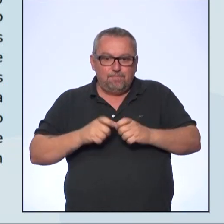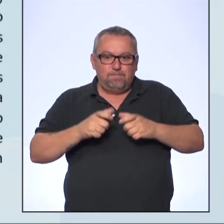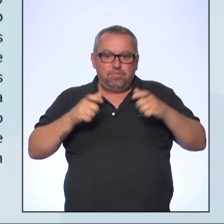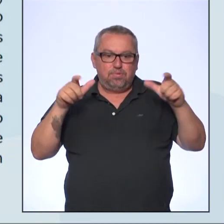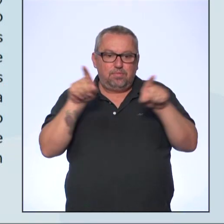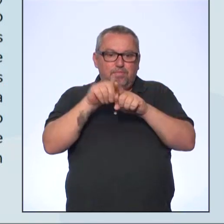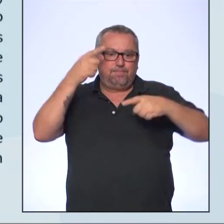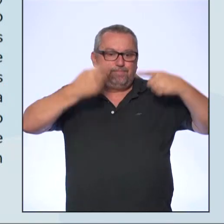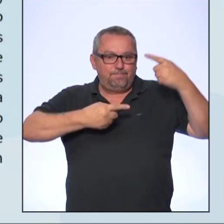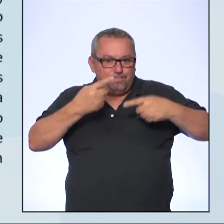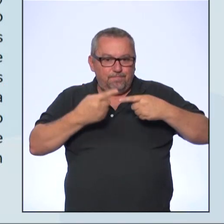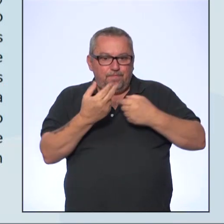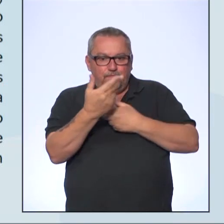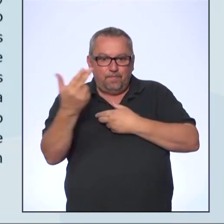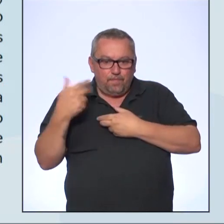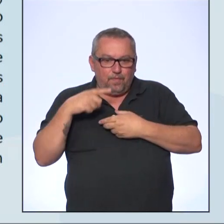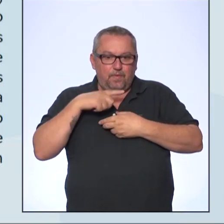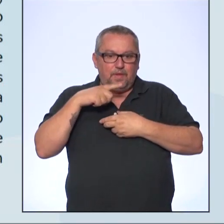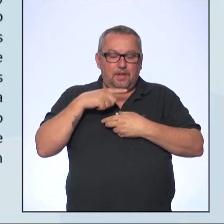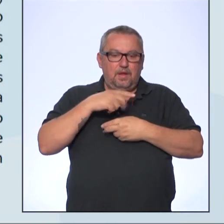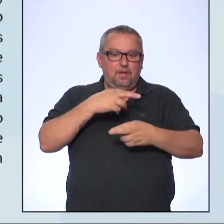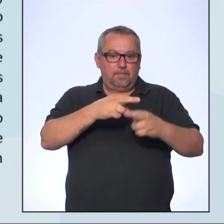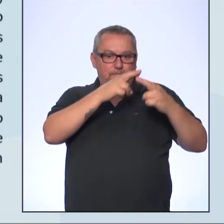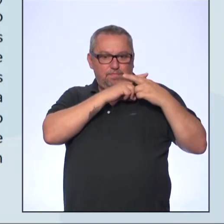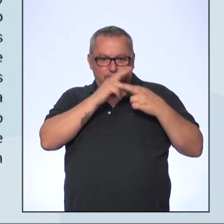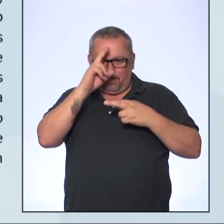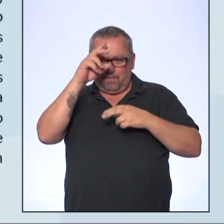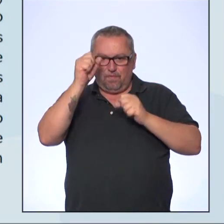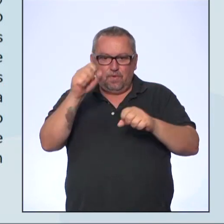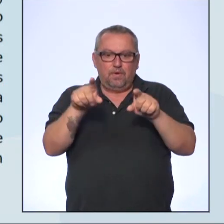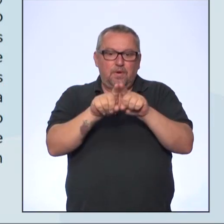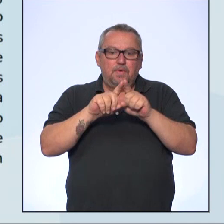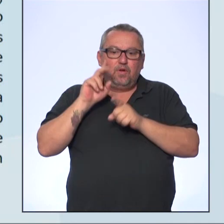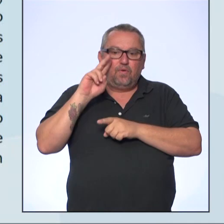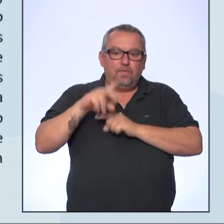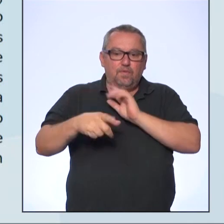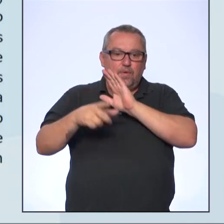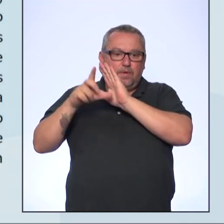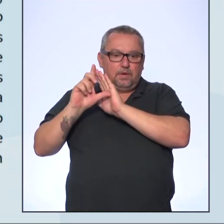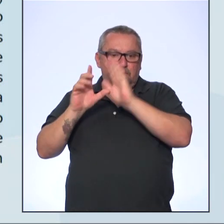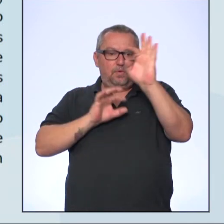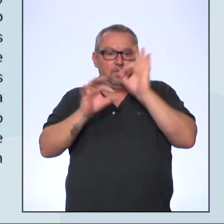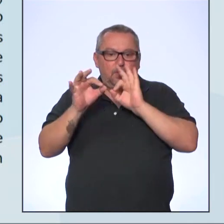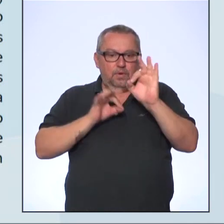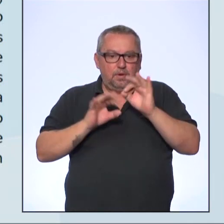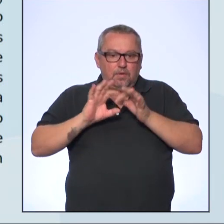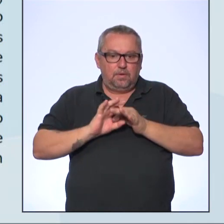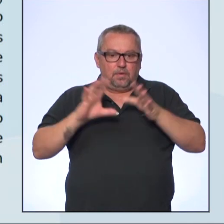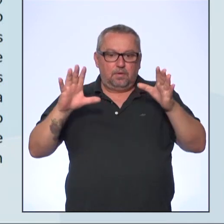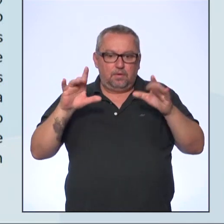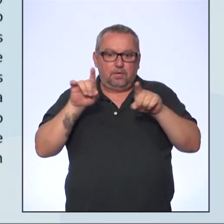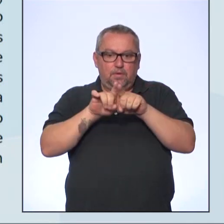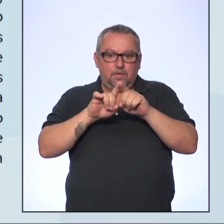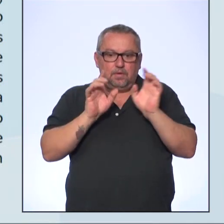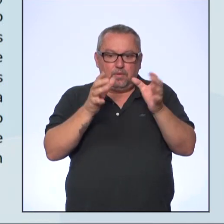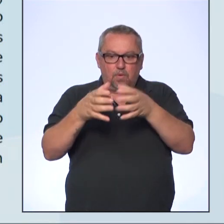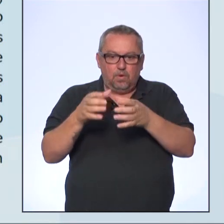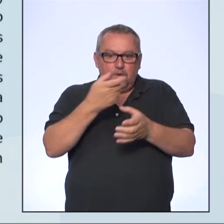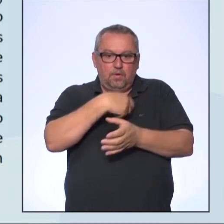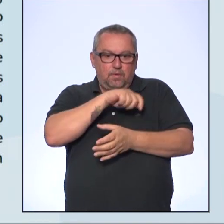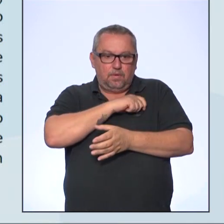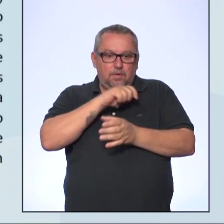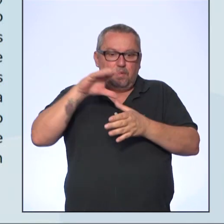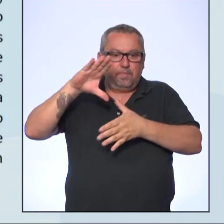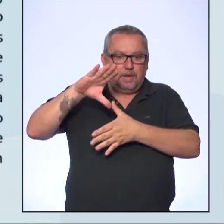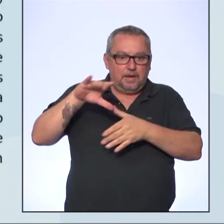a igualdade assume um papel preponderante. Como vimos anteriormente, os processos de independência ocorridos nas colônias espanholas na